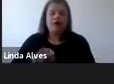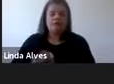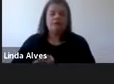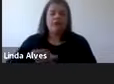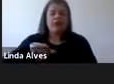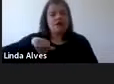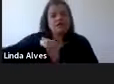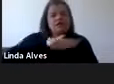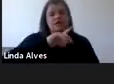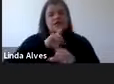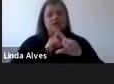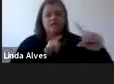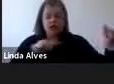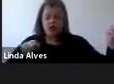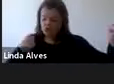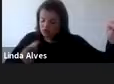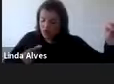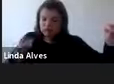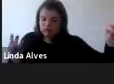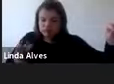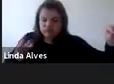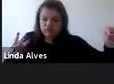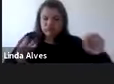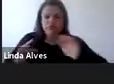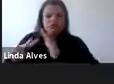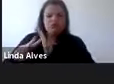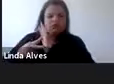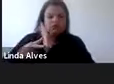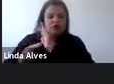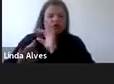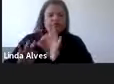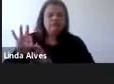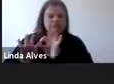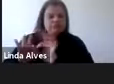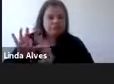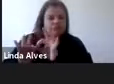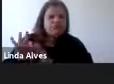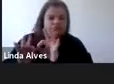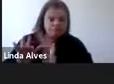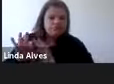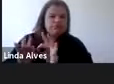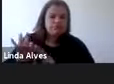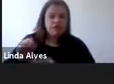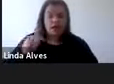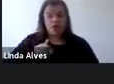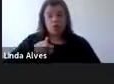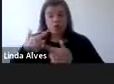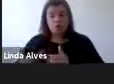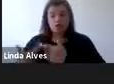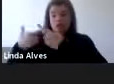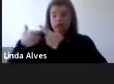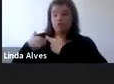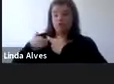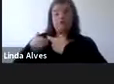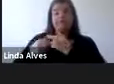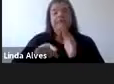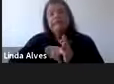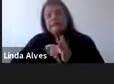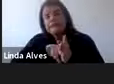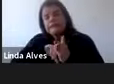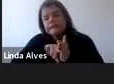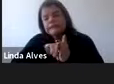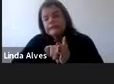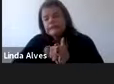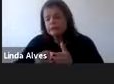entre eles, nós ficamos reunidos entre nós, estruturando as nossas propostas, certo? Eu fiquei responsável de fazer uma série de estudos com os números